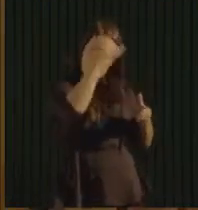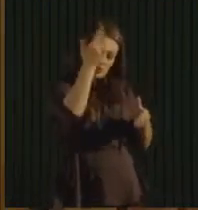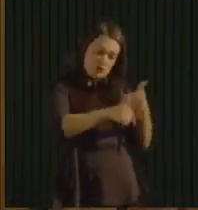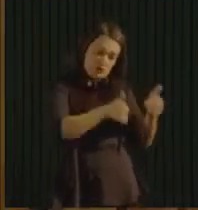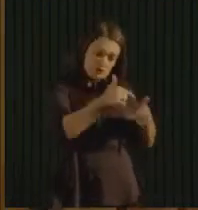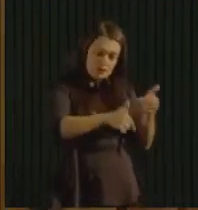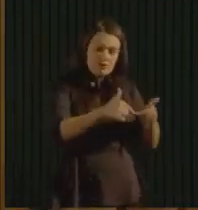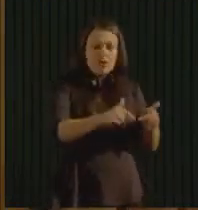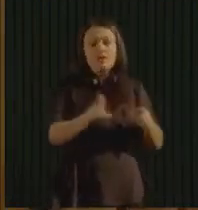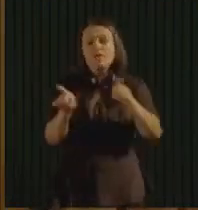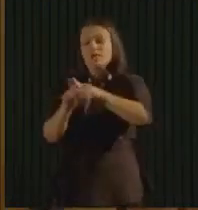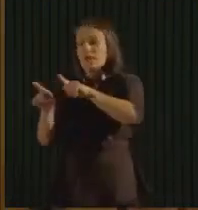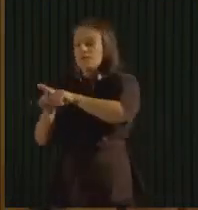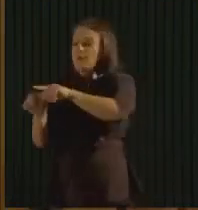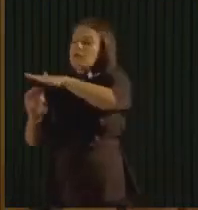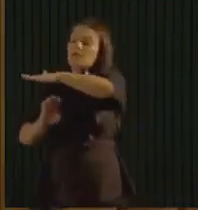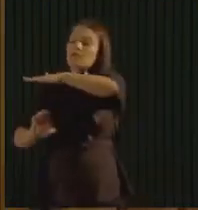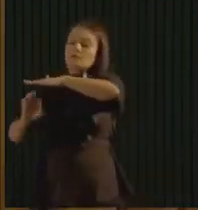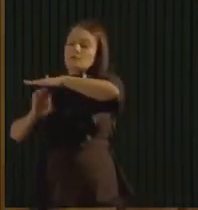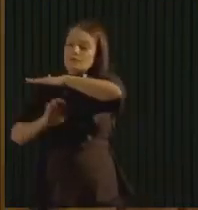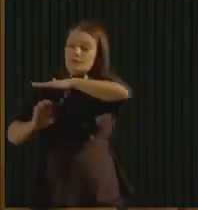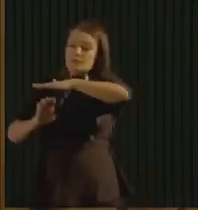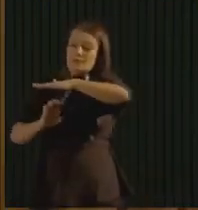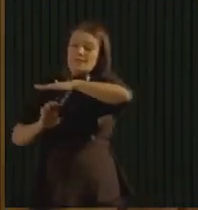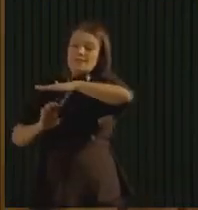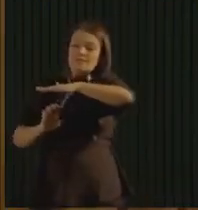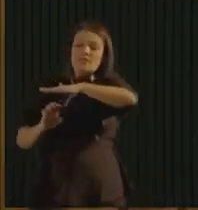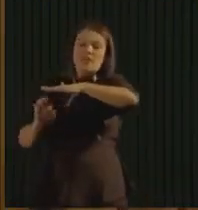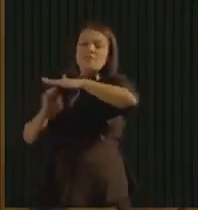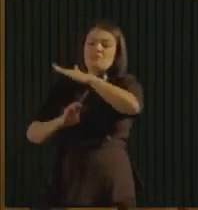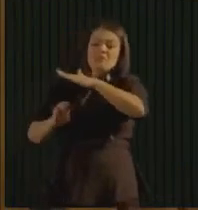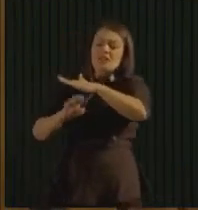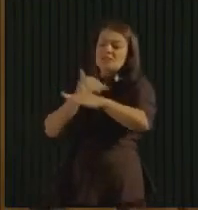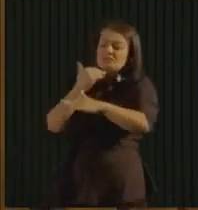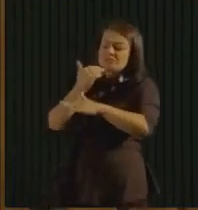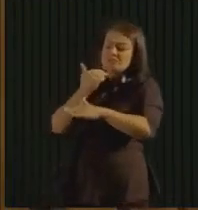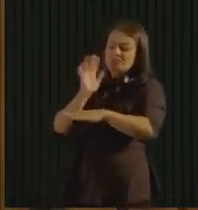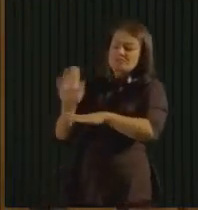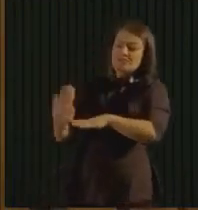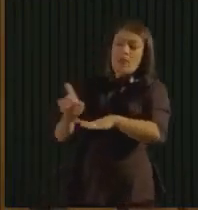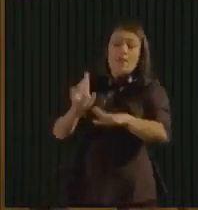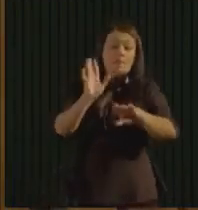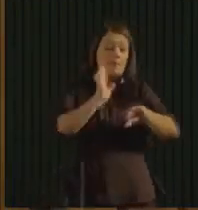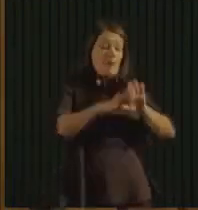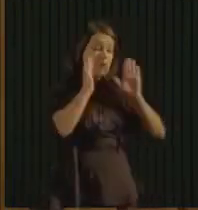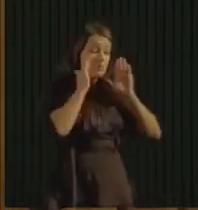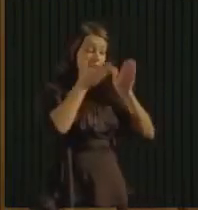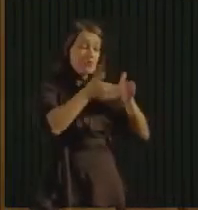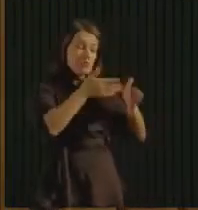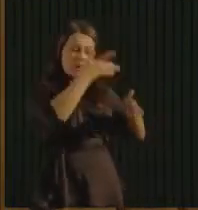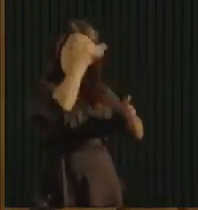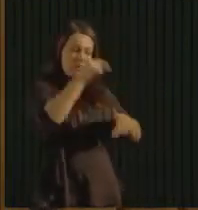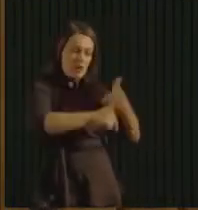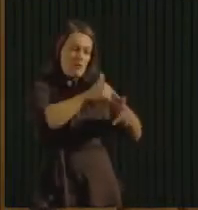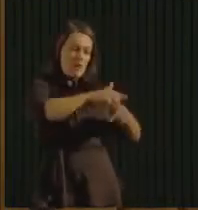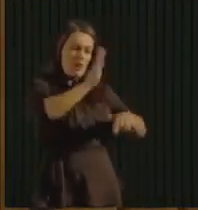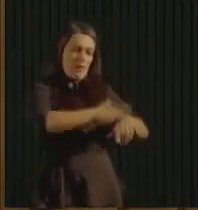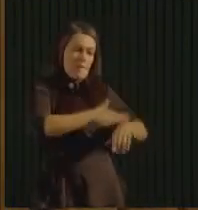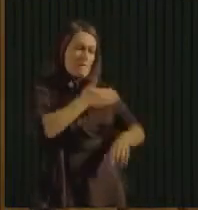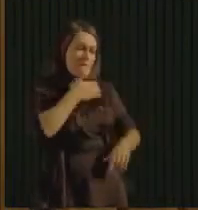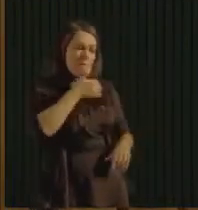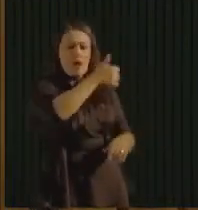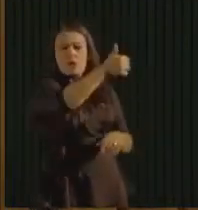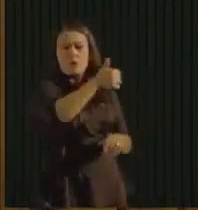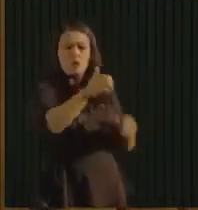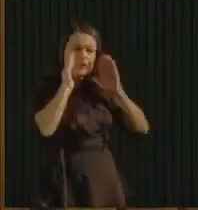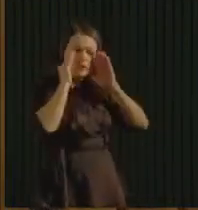é assustador, porque o aproveitamento para a reciclagem do trabalho feito pelos catadores é de 80%, ao passo que